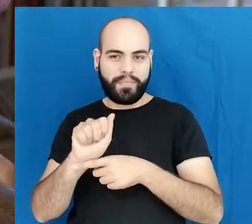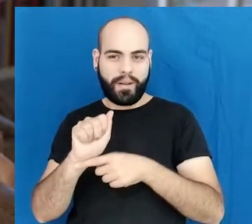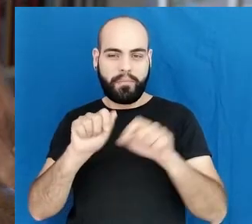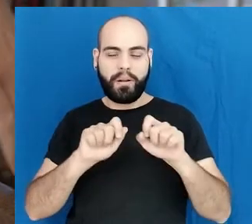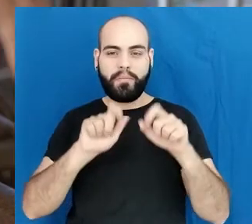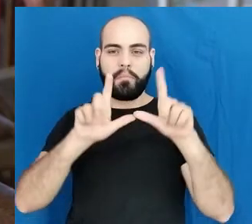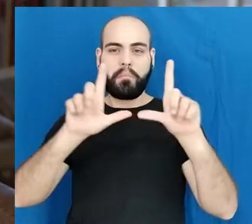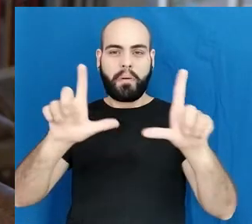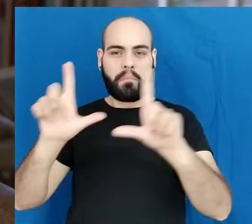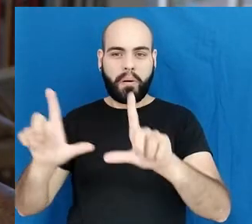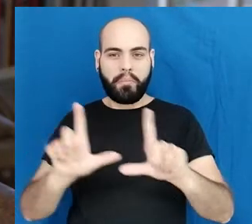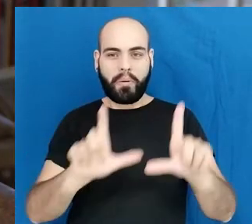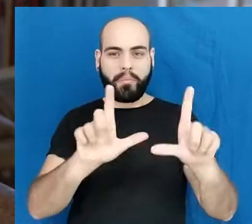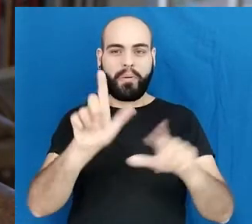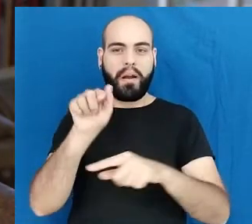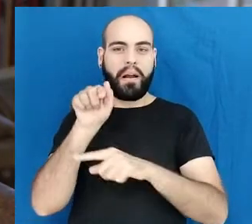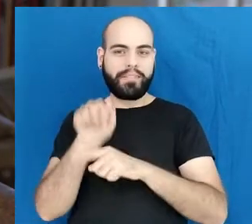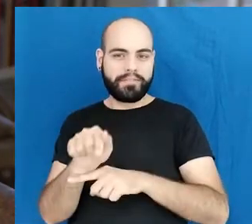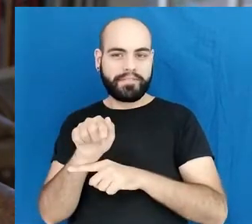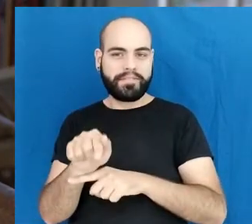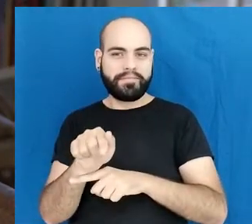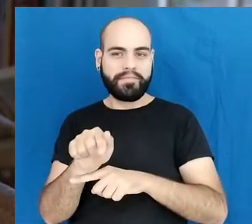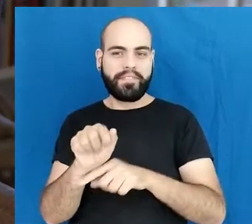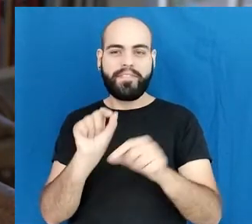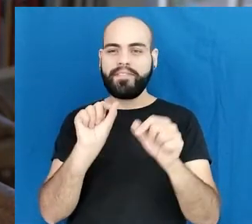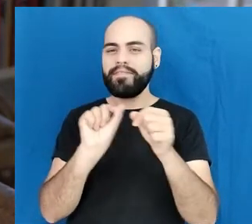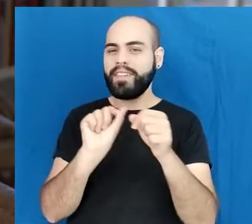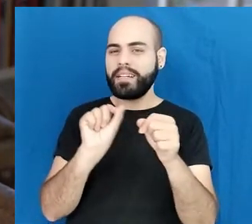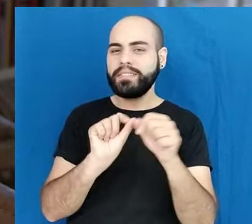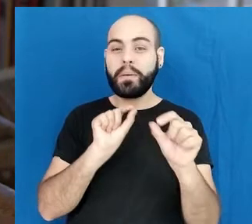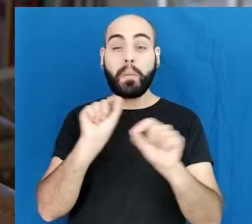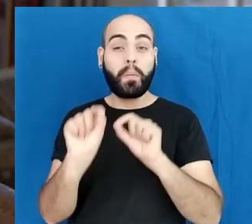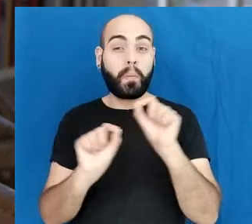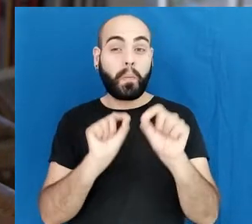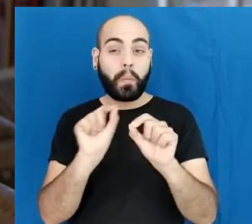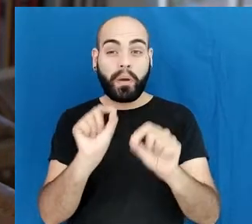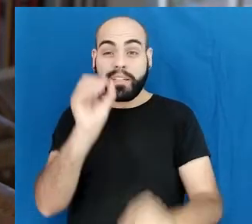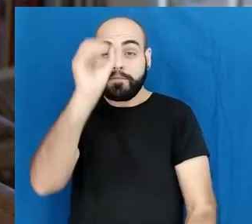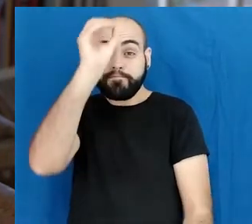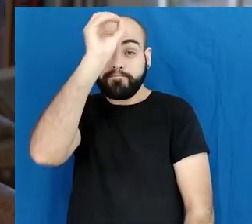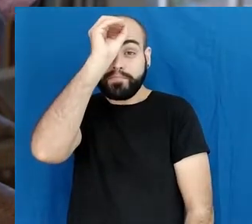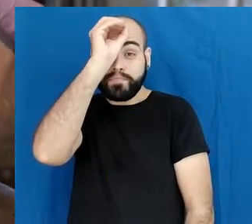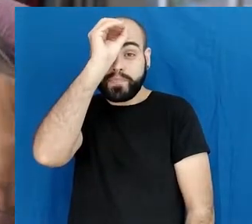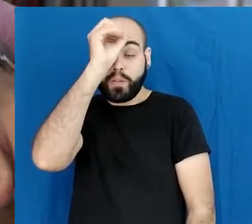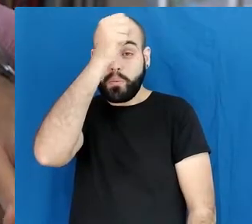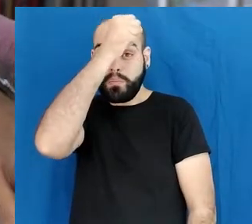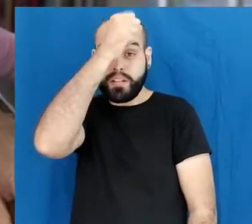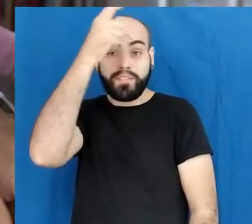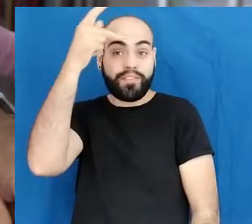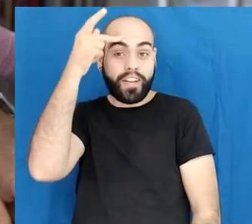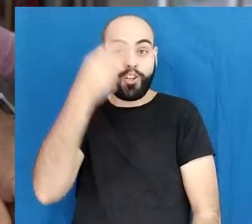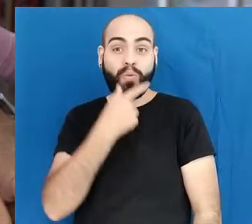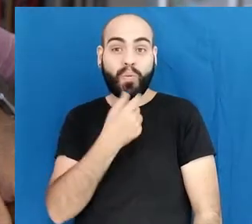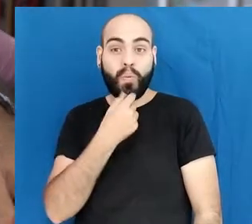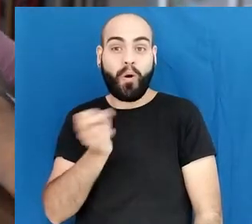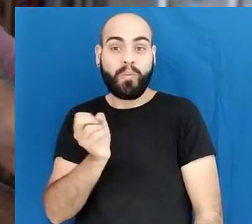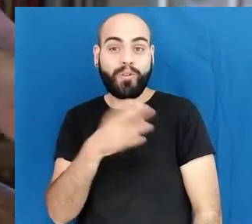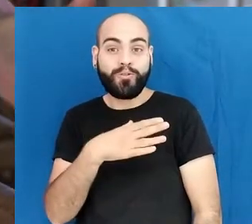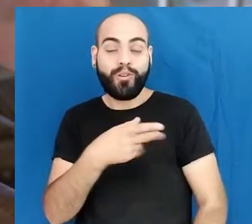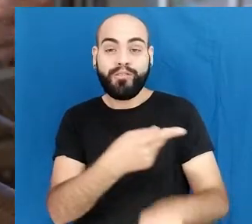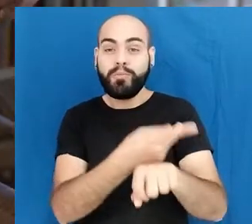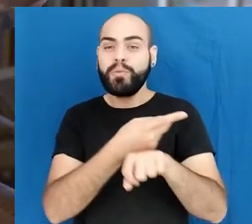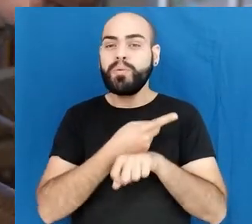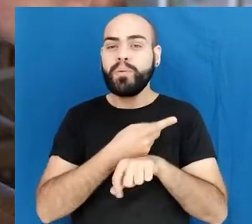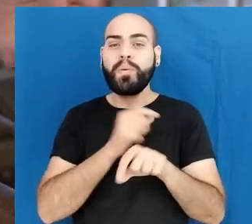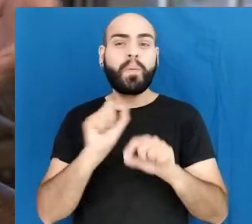na Casa do Baile. Como eles não sabiam o que fazer com aquilo, o novo prefeito me perguntou, mas como é que é?